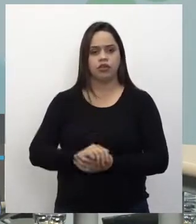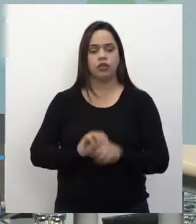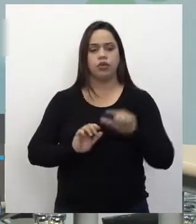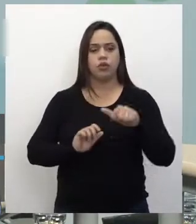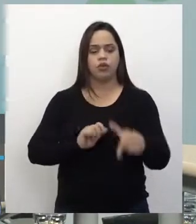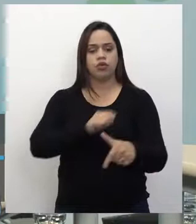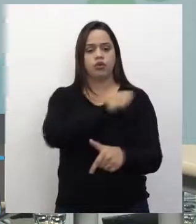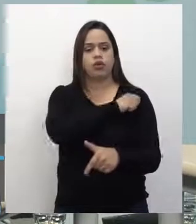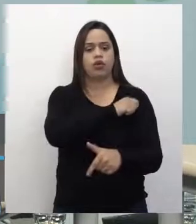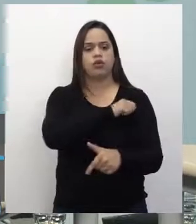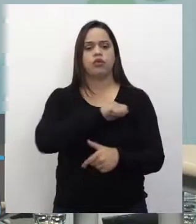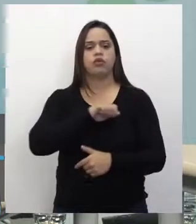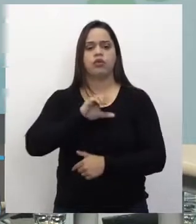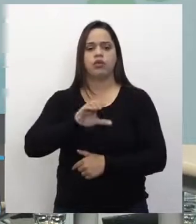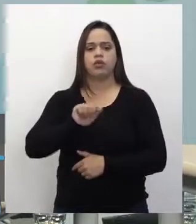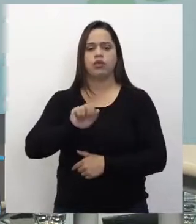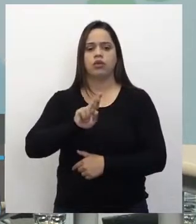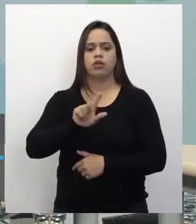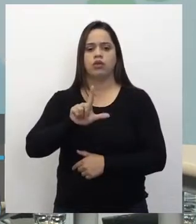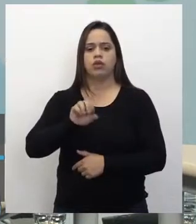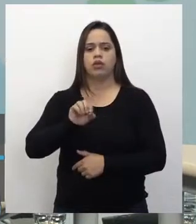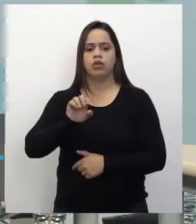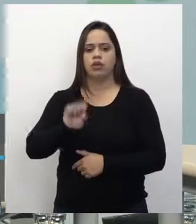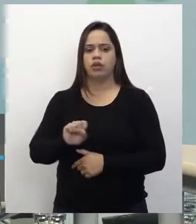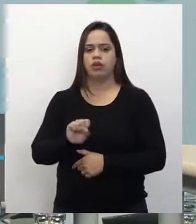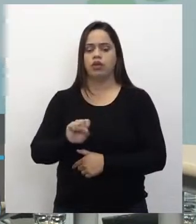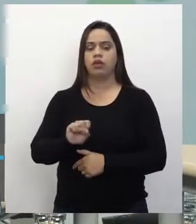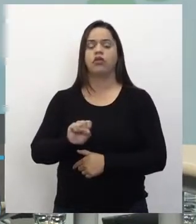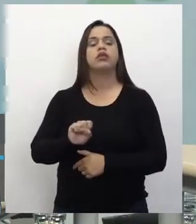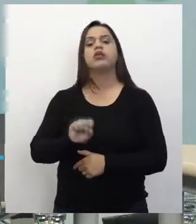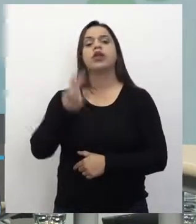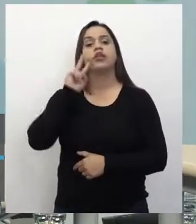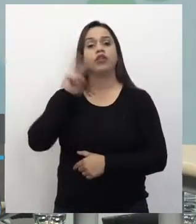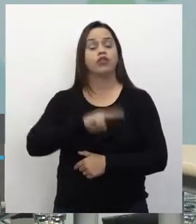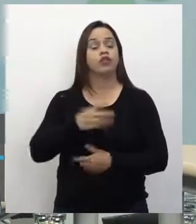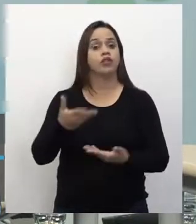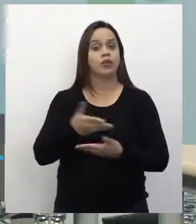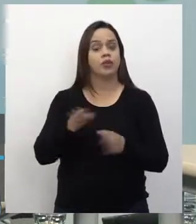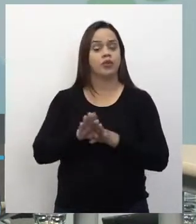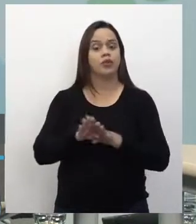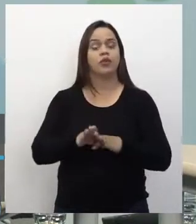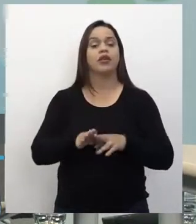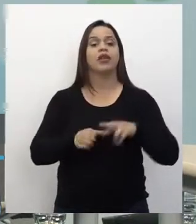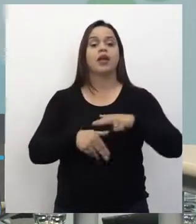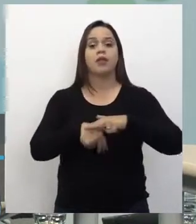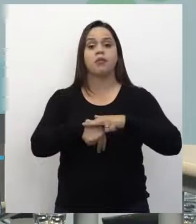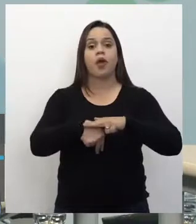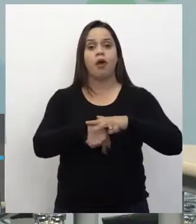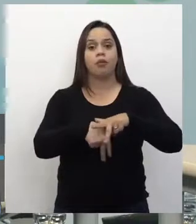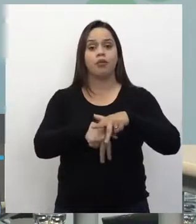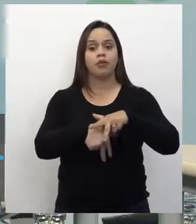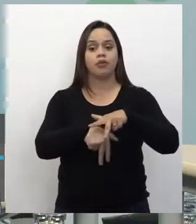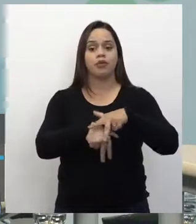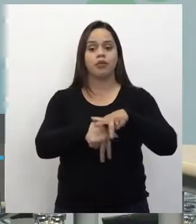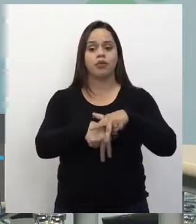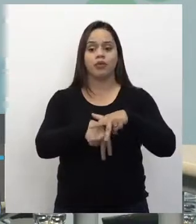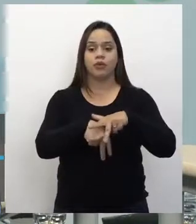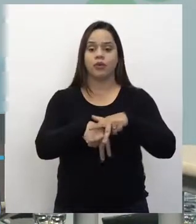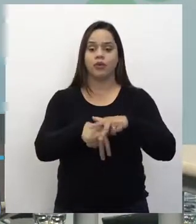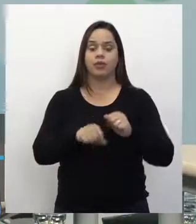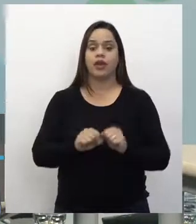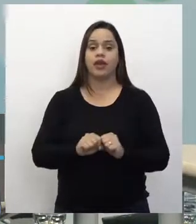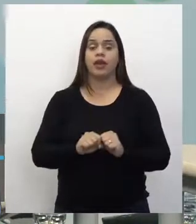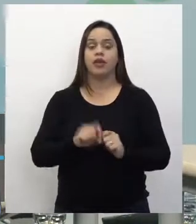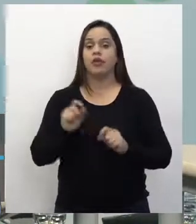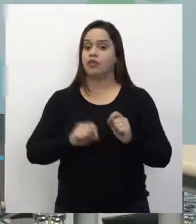Eduardo foi a um teatro de marionetes. A experiência para ele foi espetacular. A Emily viu na escola e também